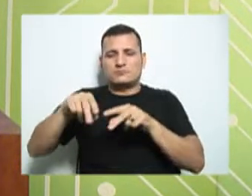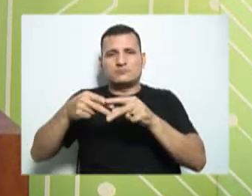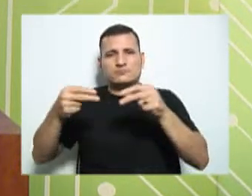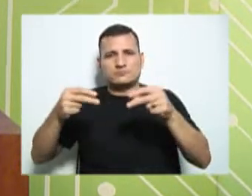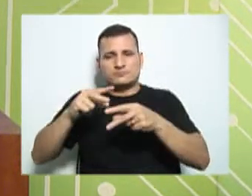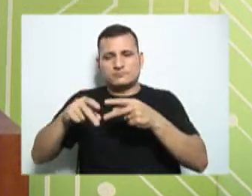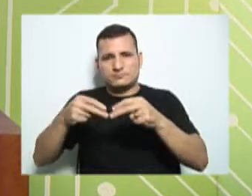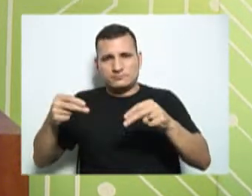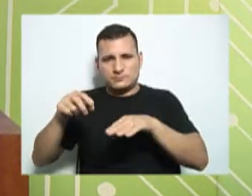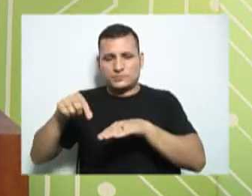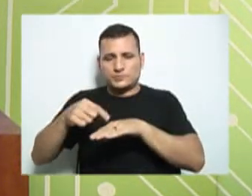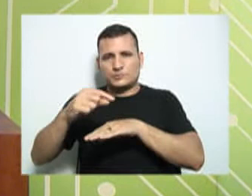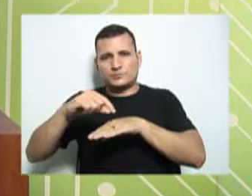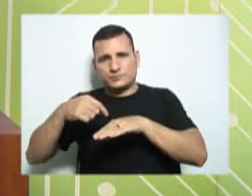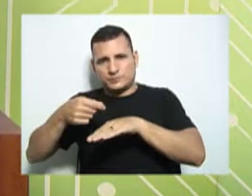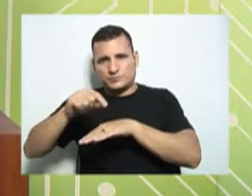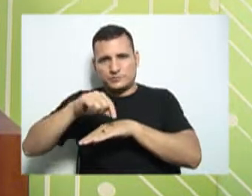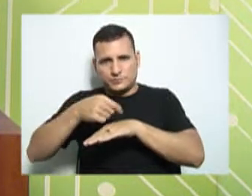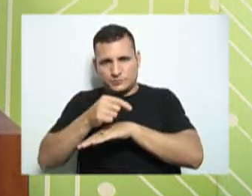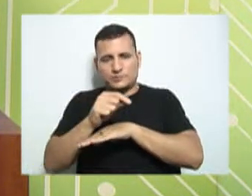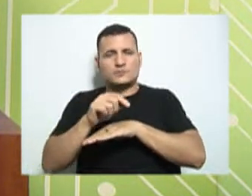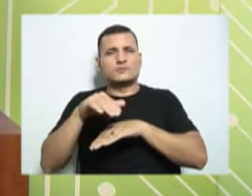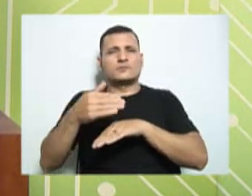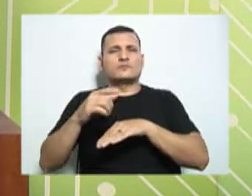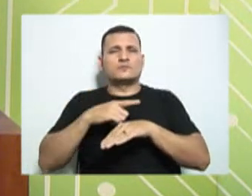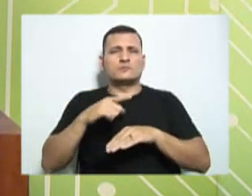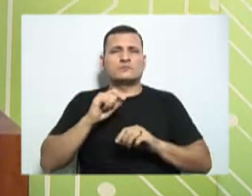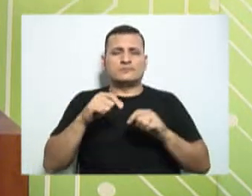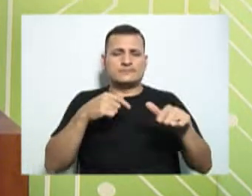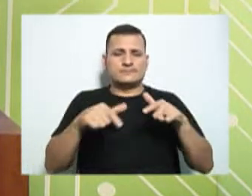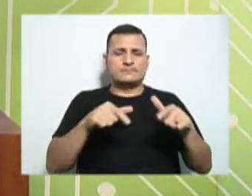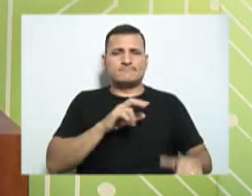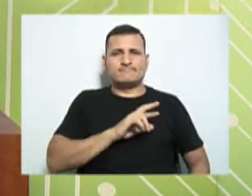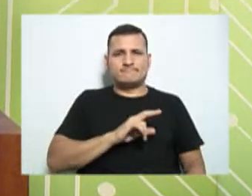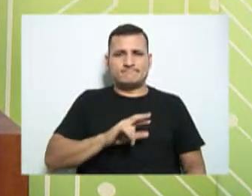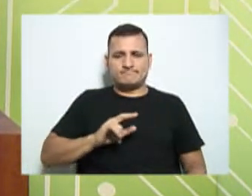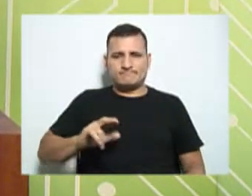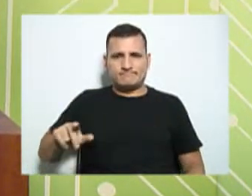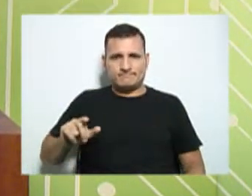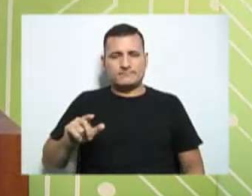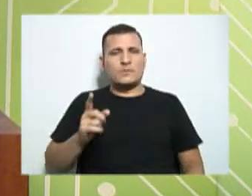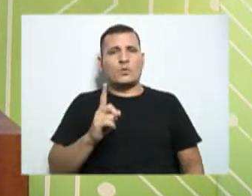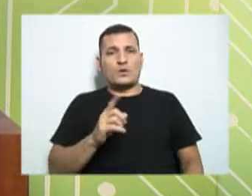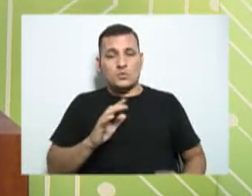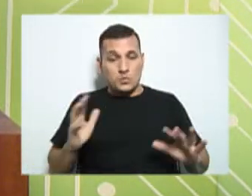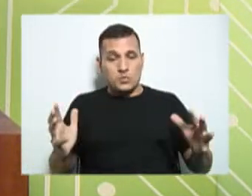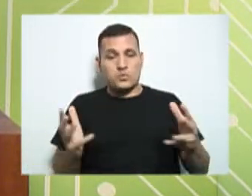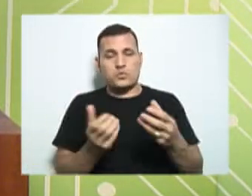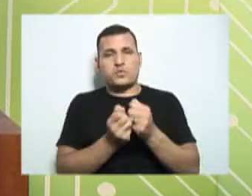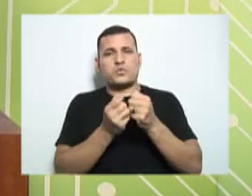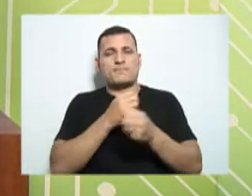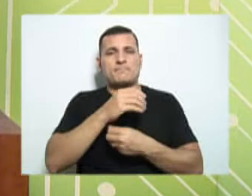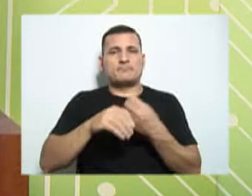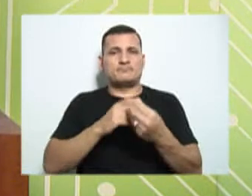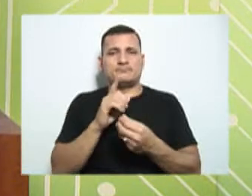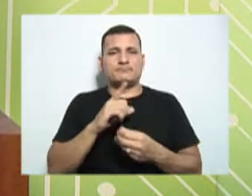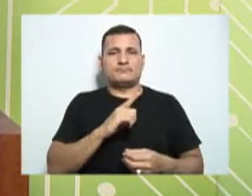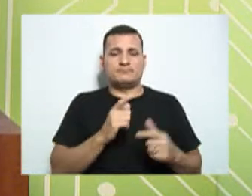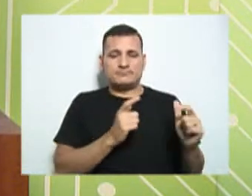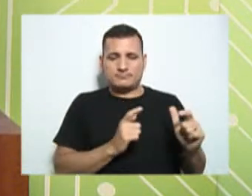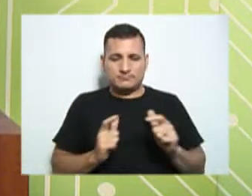tênis. Então, existe o quê? Atividades distintas, não é feito todos de uma vez só. Há setores para cada